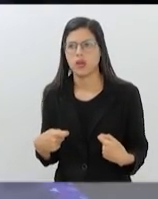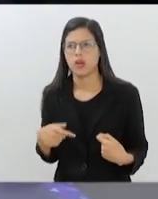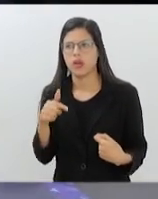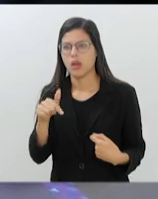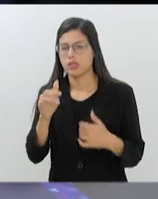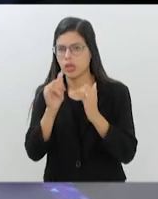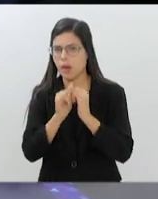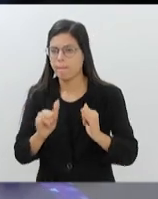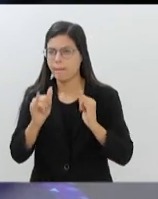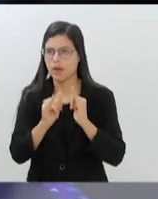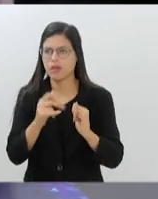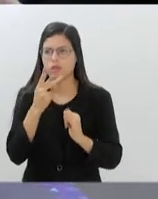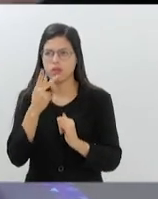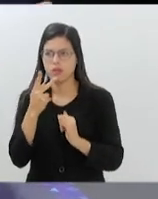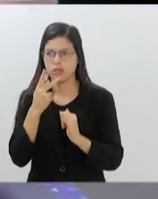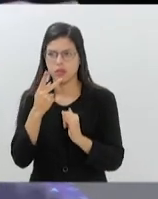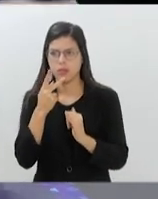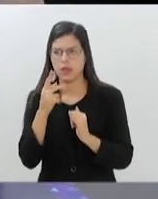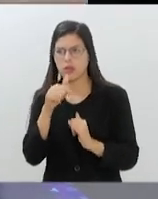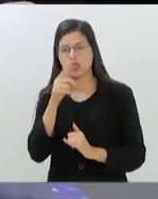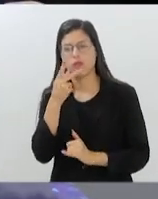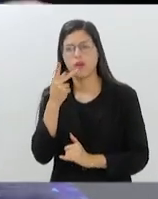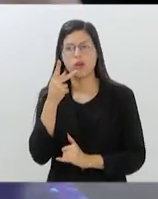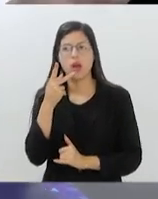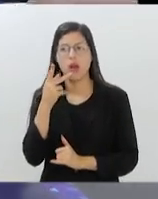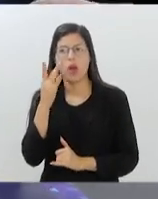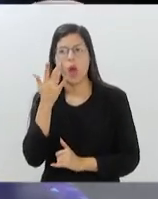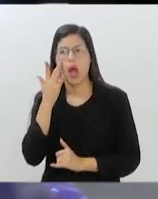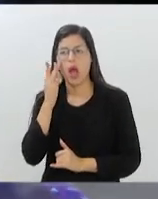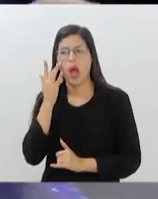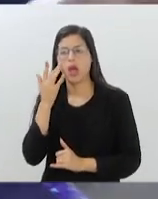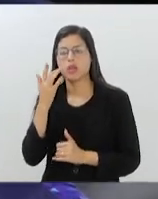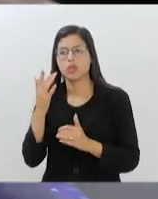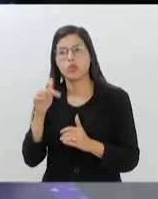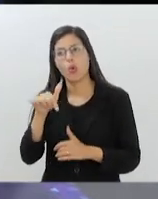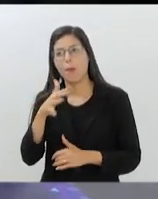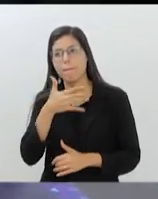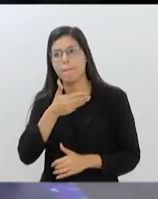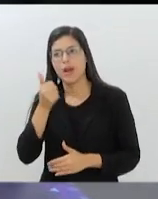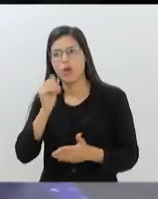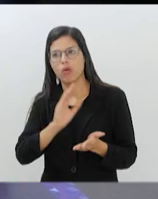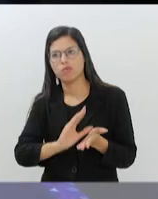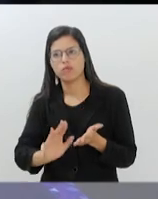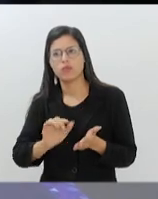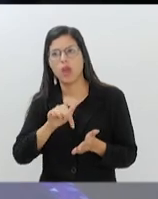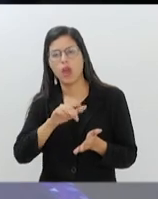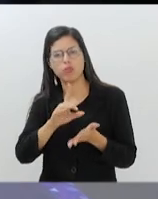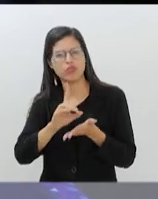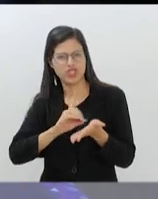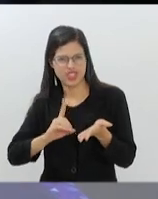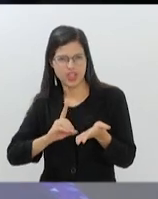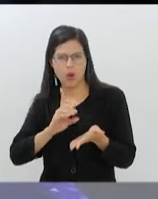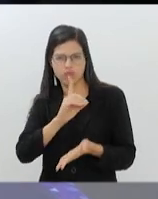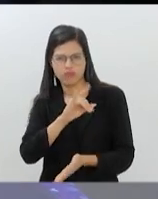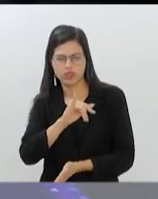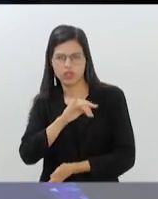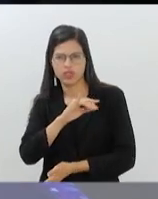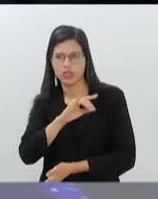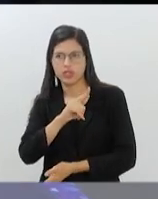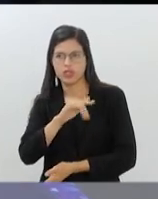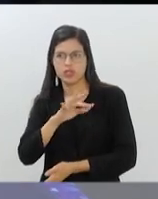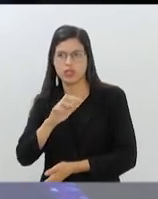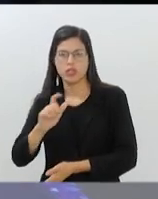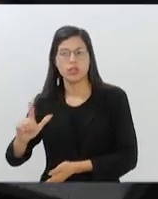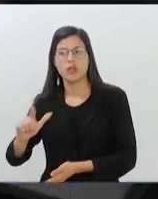dessa campanha que falamos aqui eles disseram Olha acho que o caminho ideal para investimento é o digital mas não foi dito sen eu já disse isso 15